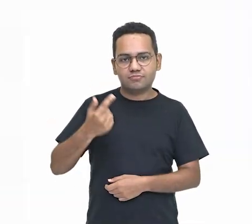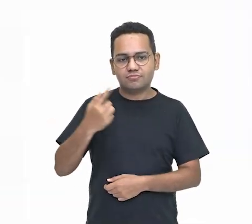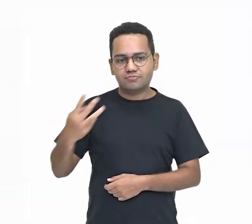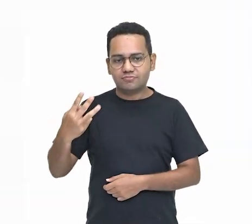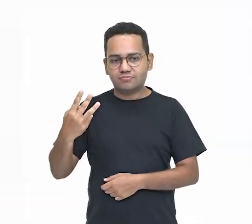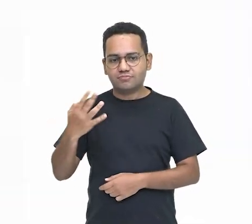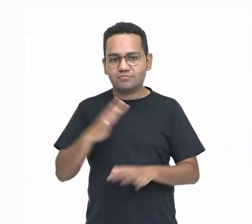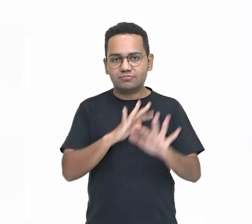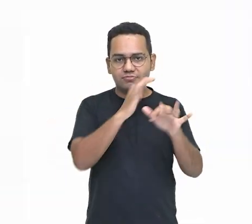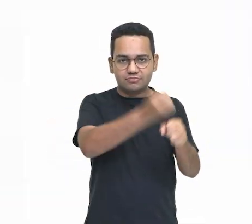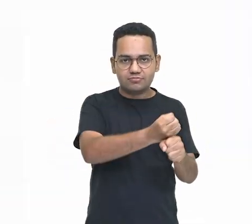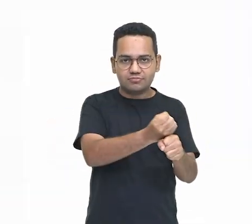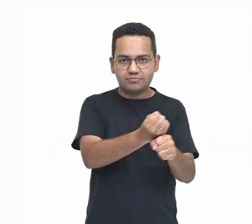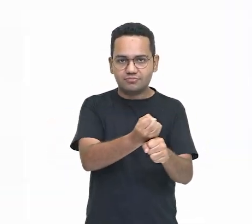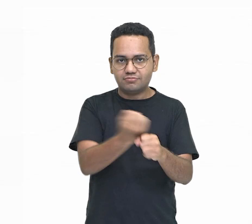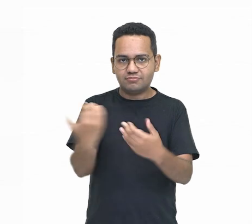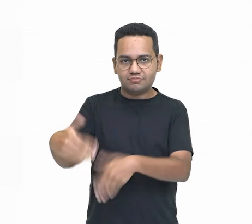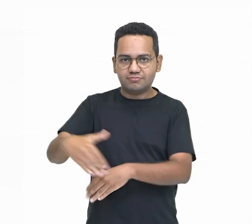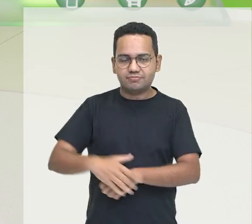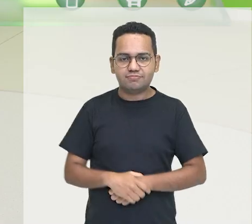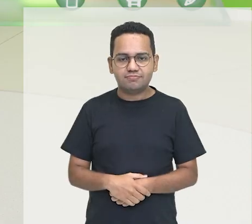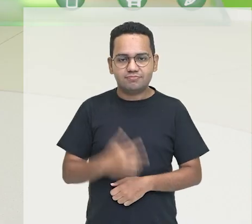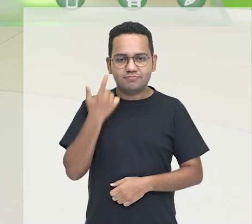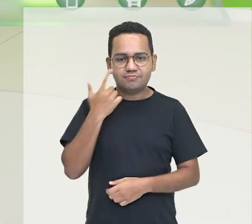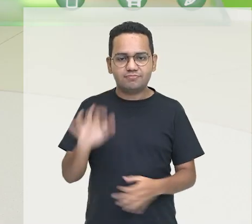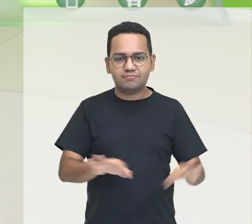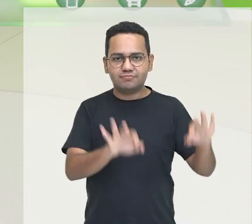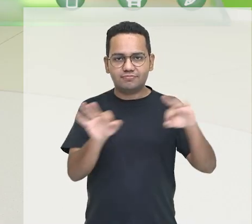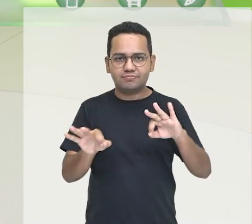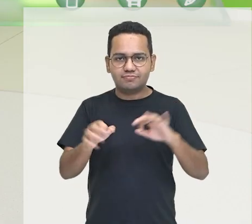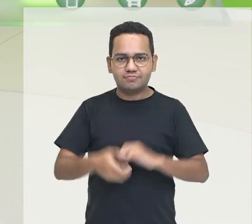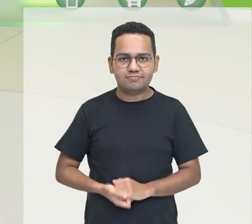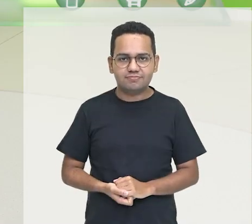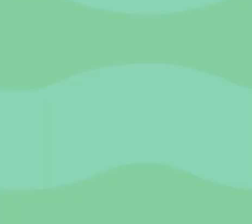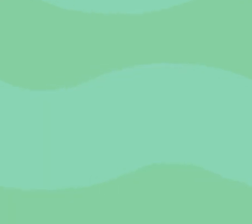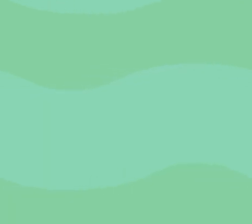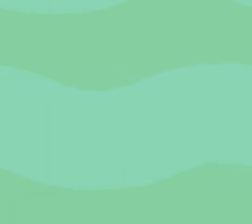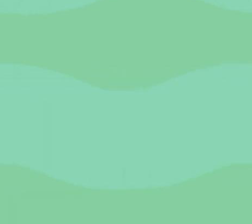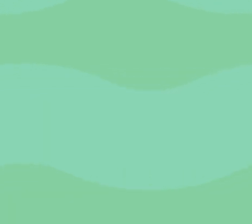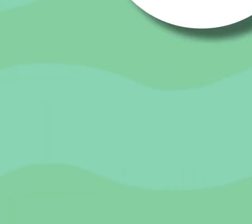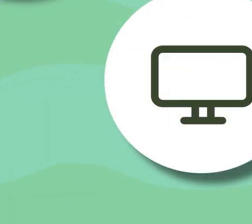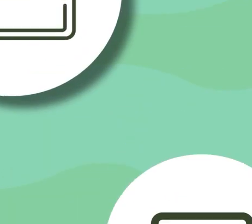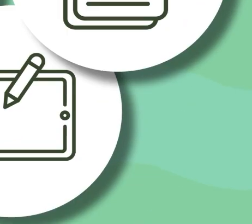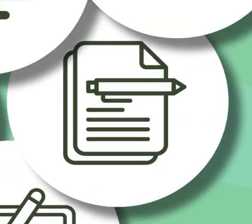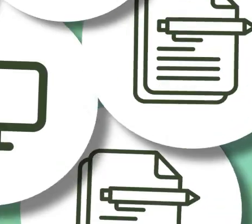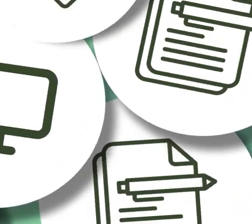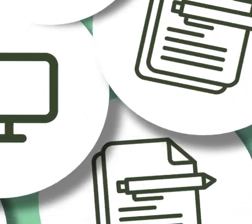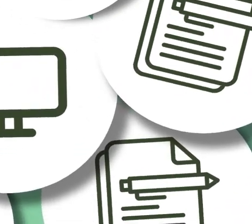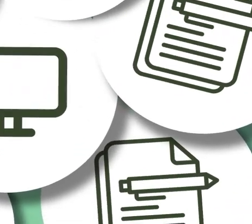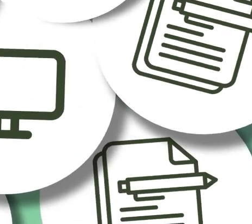23, revisão. Então, vamos à nossa revisão.